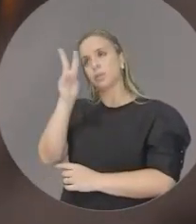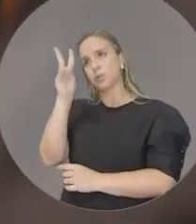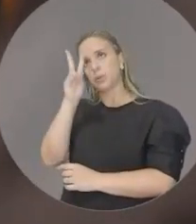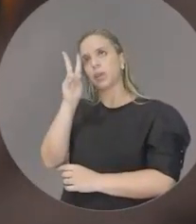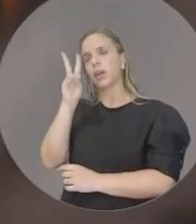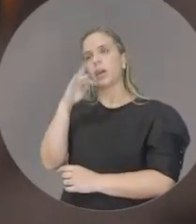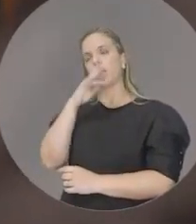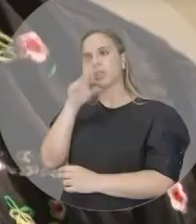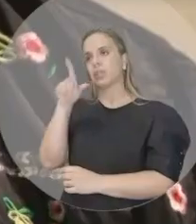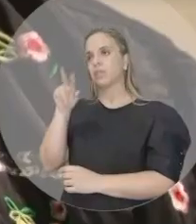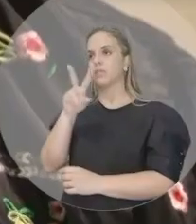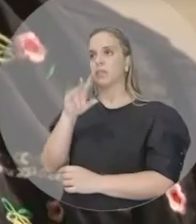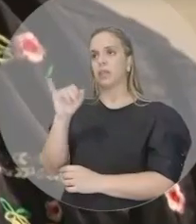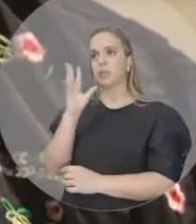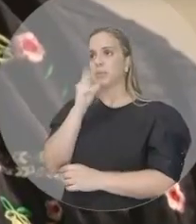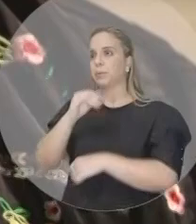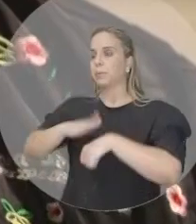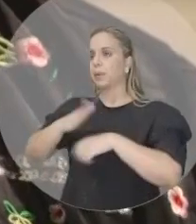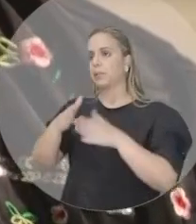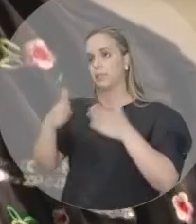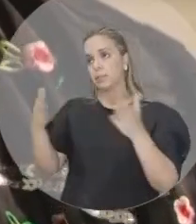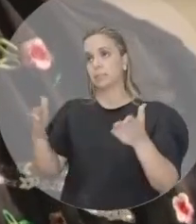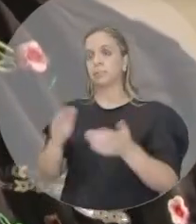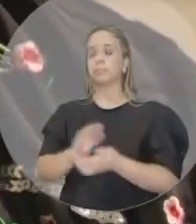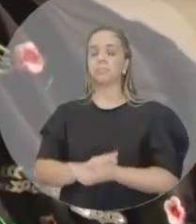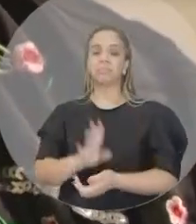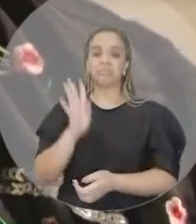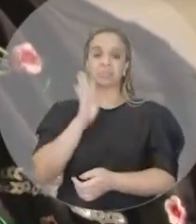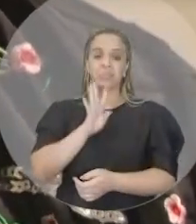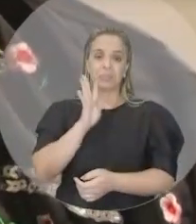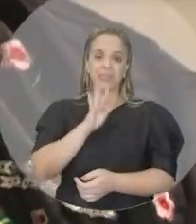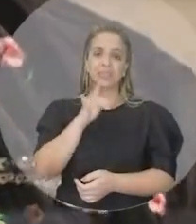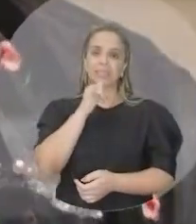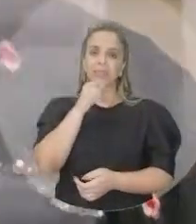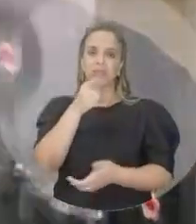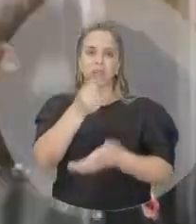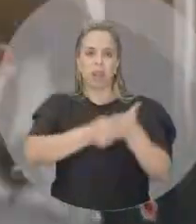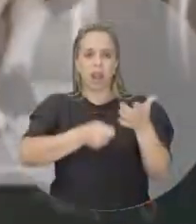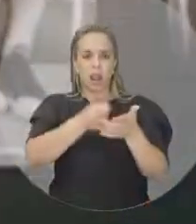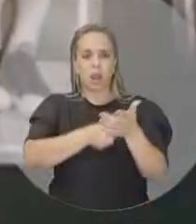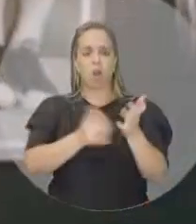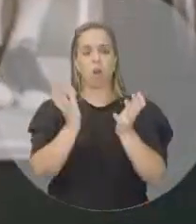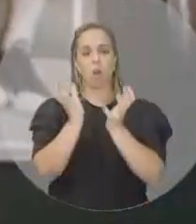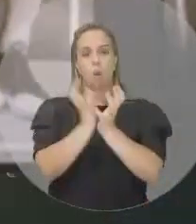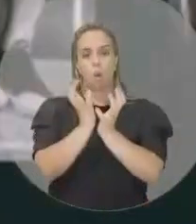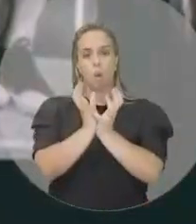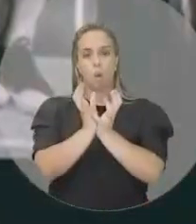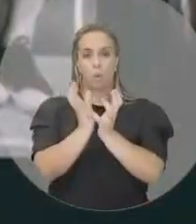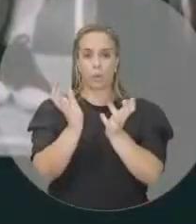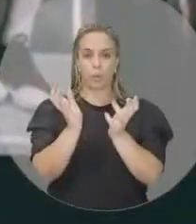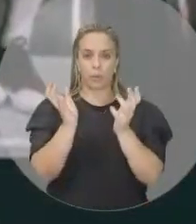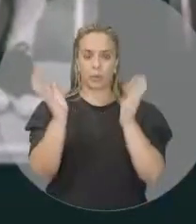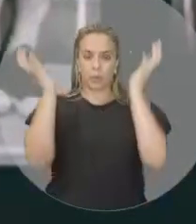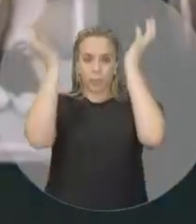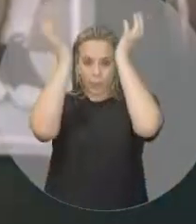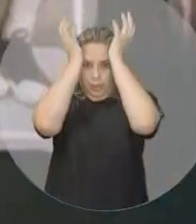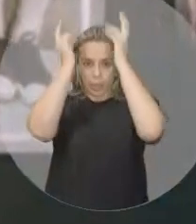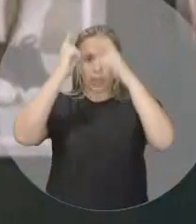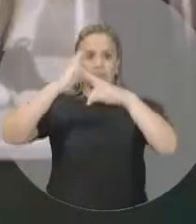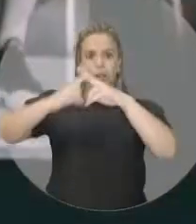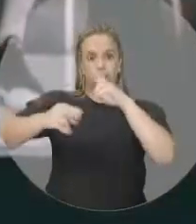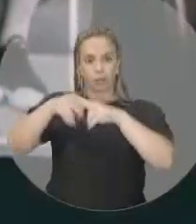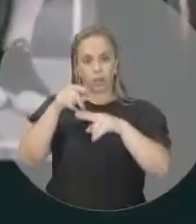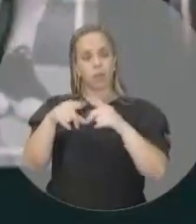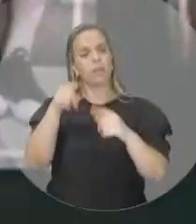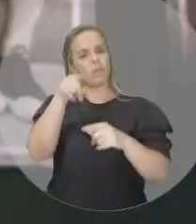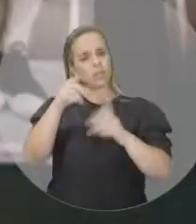vai demorar mais. Que legal, Marli. E você, na sua militância, tanto no coletivo Maria Taquara, você é uma